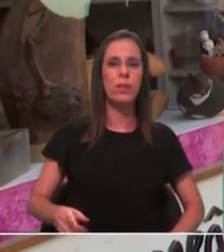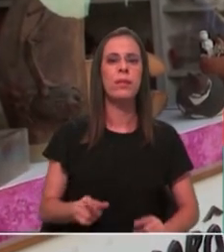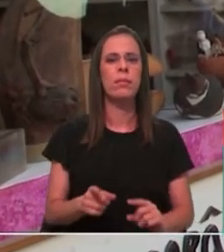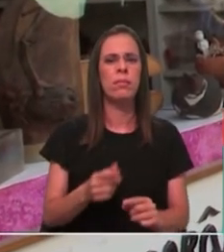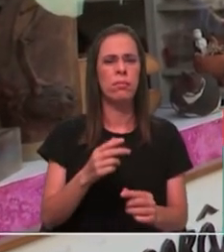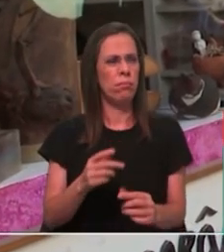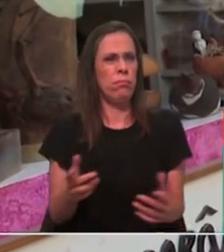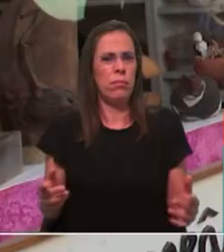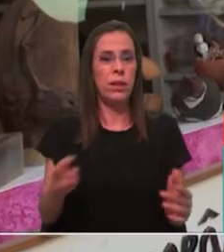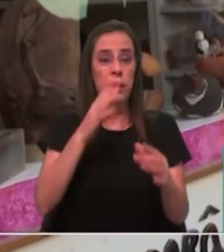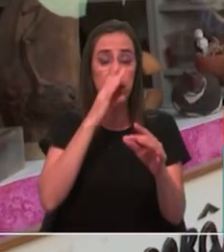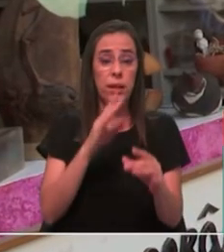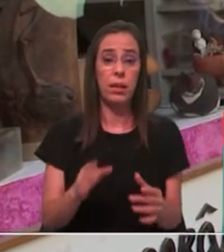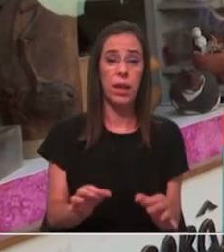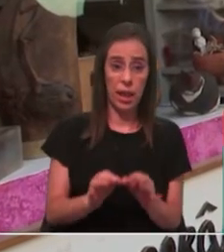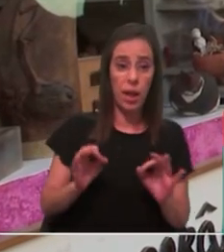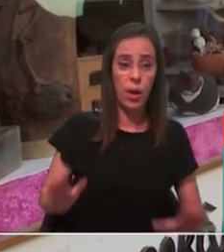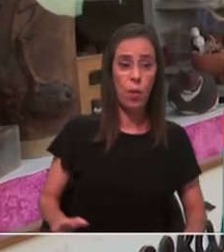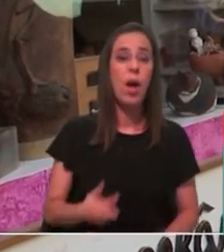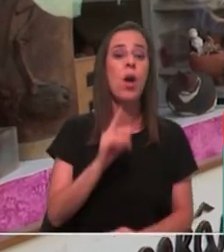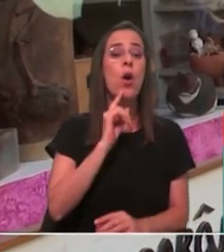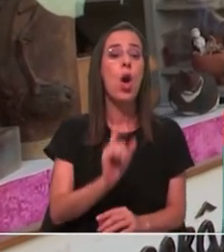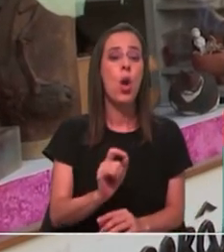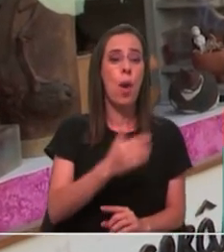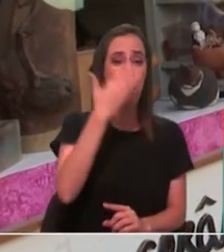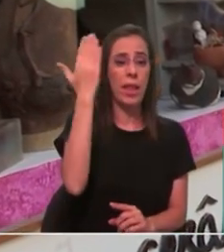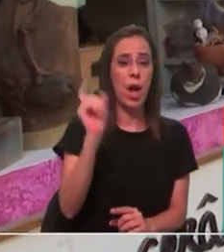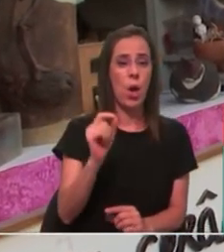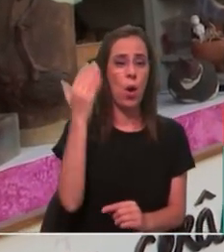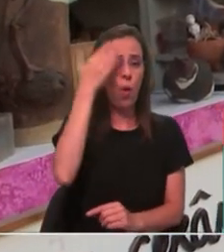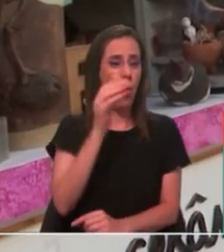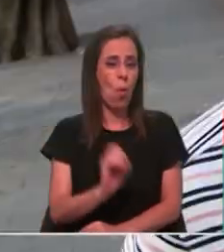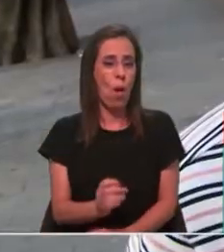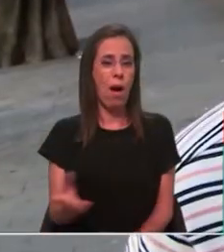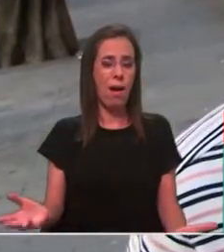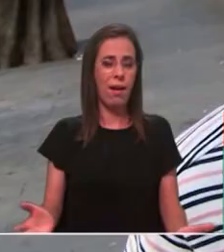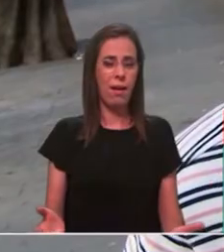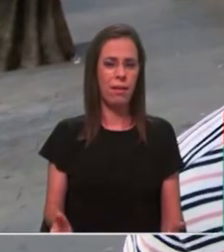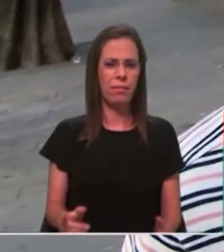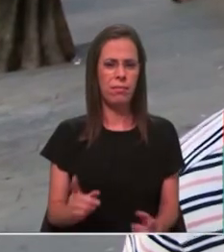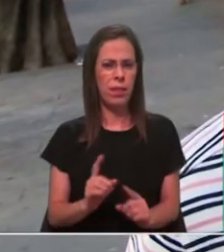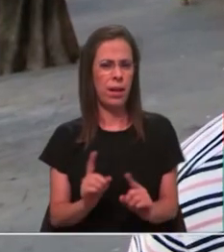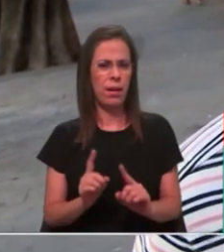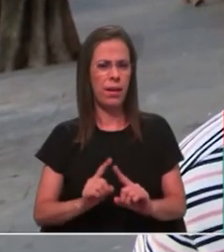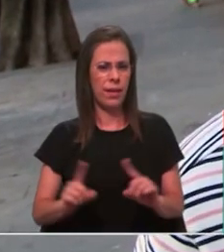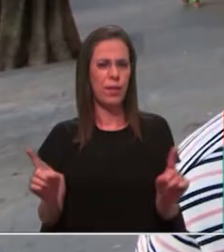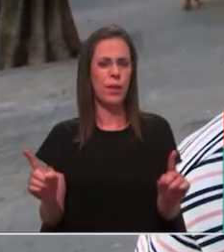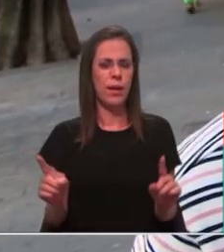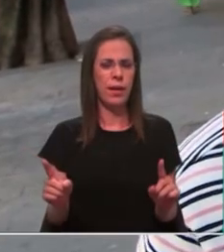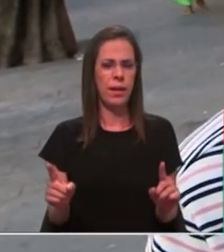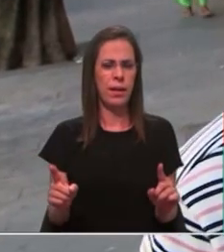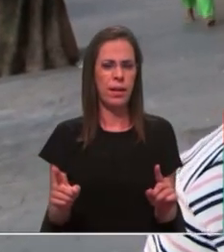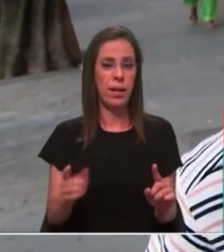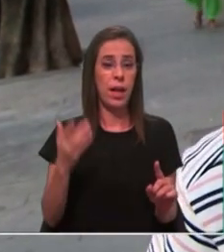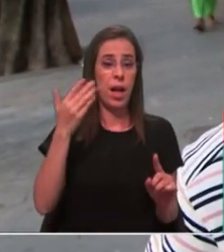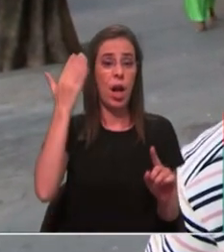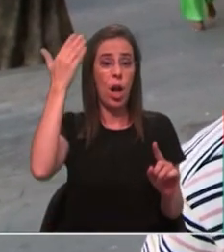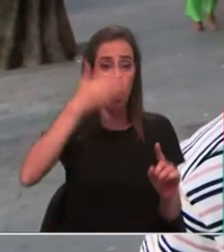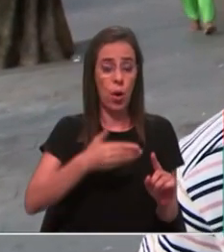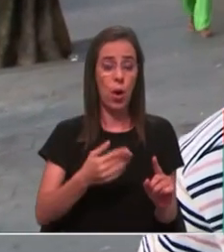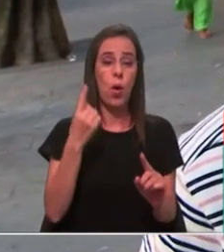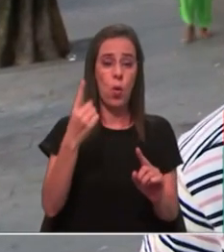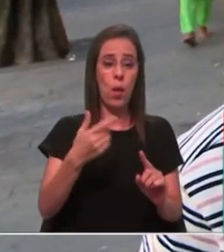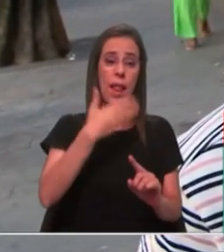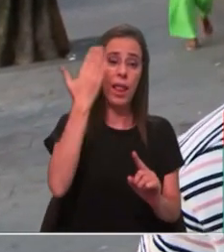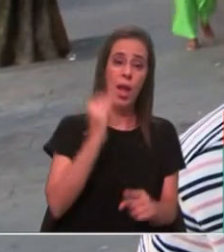que é mito, porque se fosse igual não seria nome dia e nome noite, né? Não, é diferente. Porque o da noite é uma coisa e